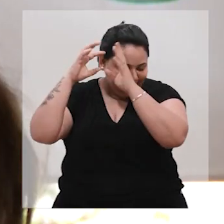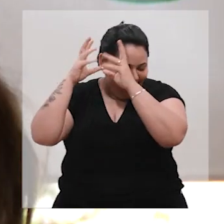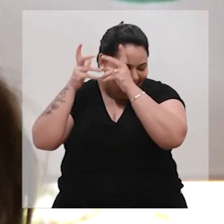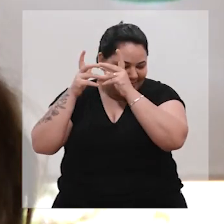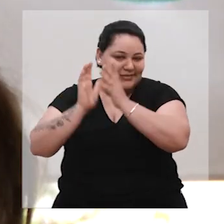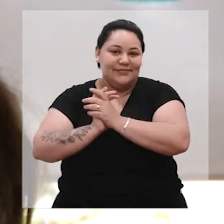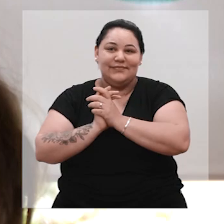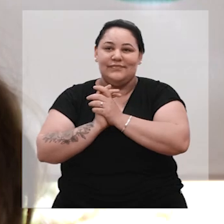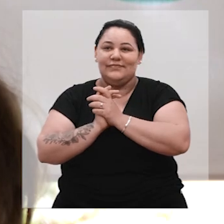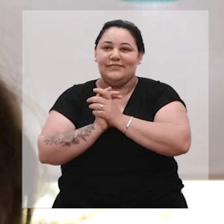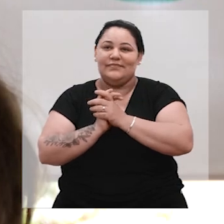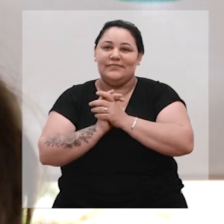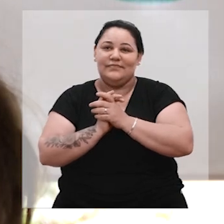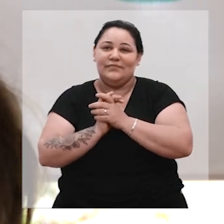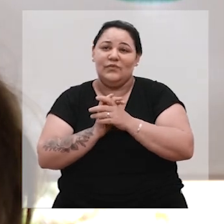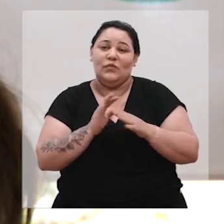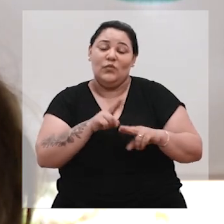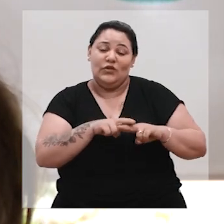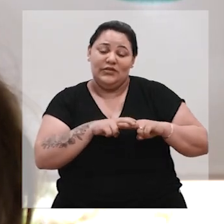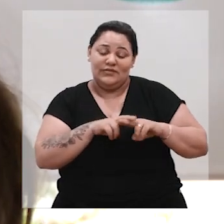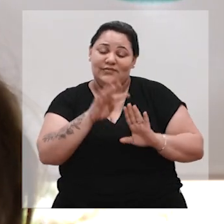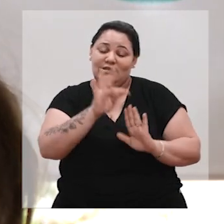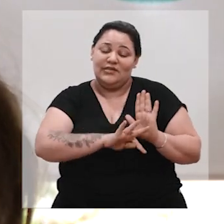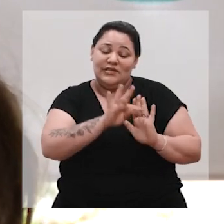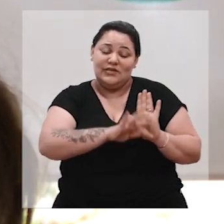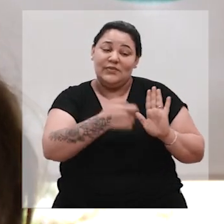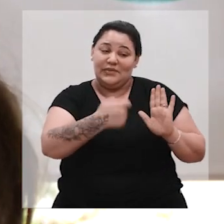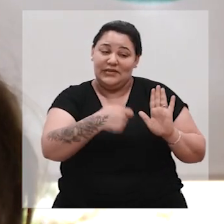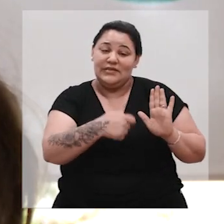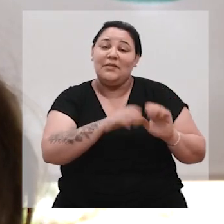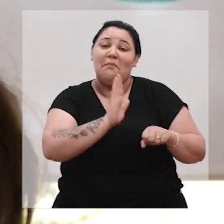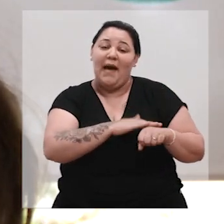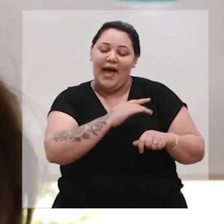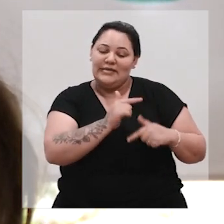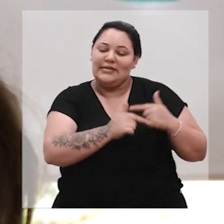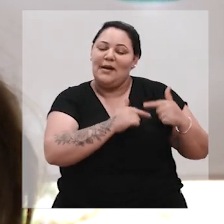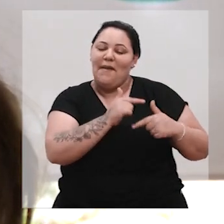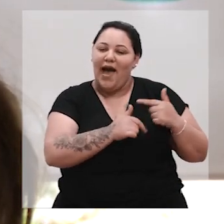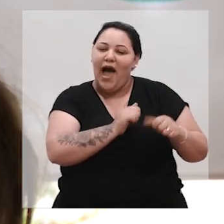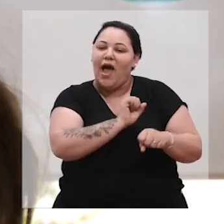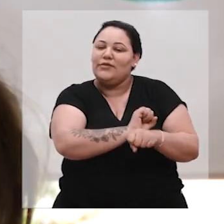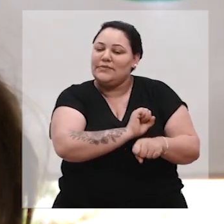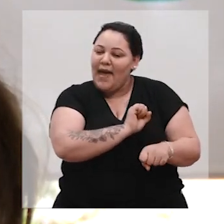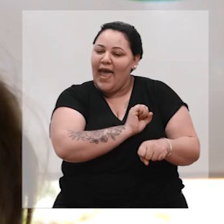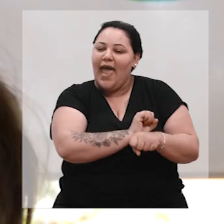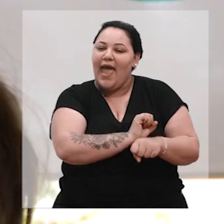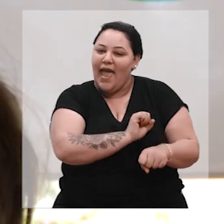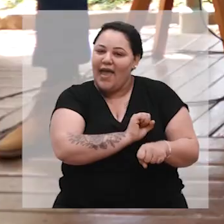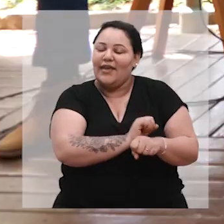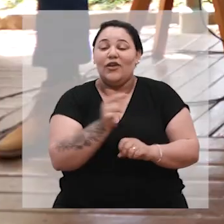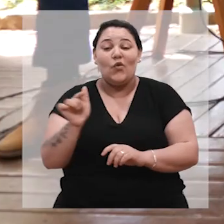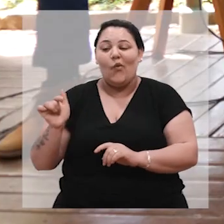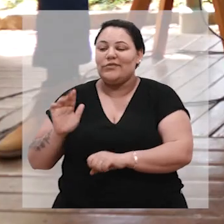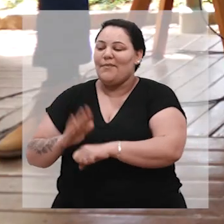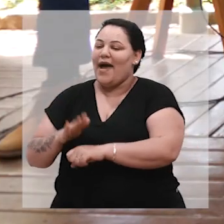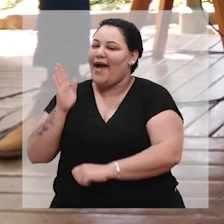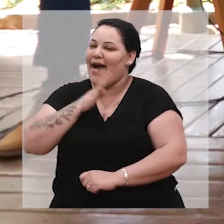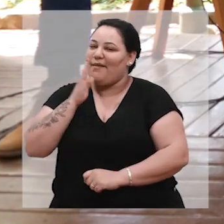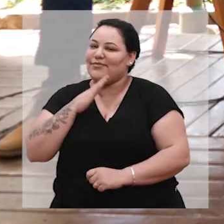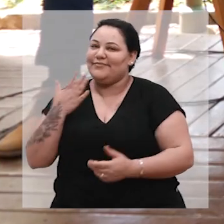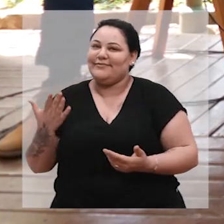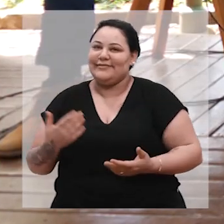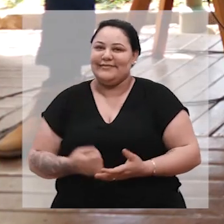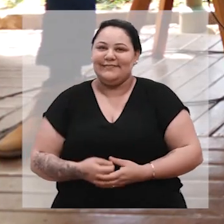isso que a maturação, né? Tem textos que precisam de uma maturação maior, outras menores. Tiago, os